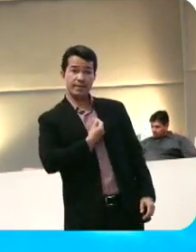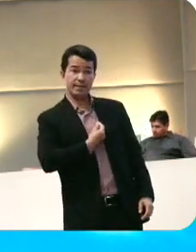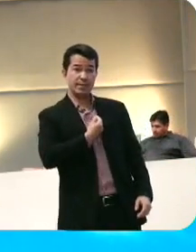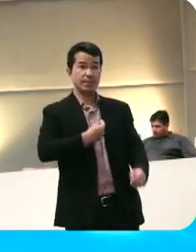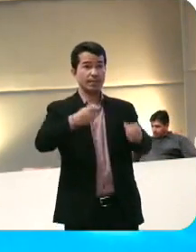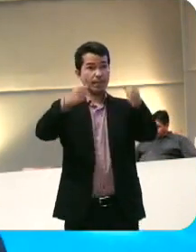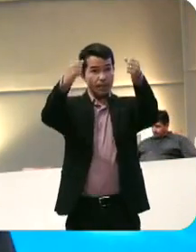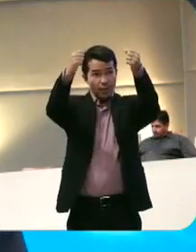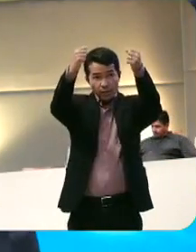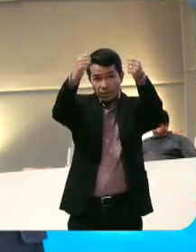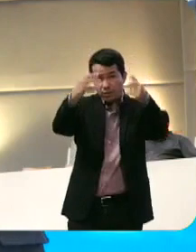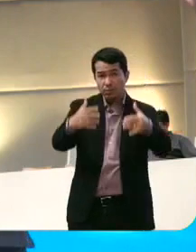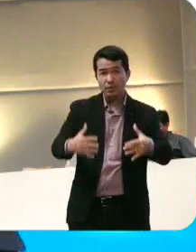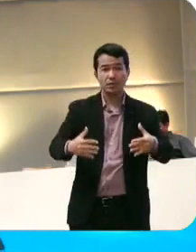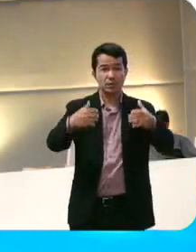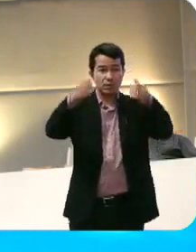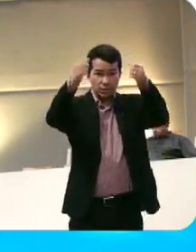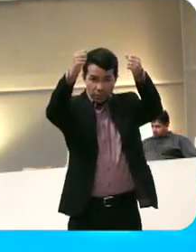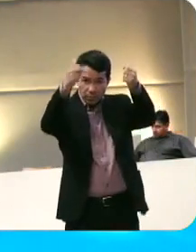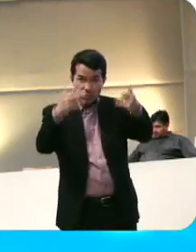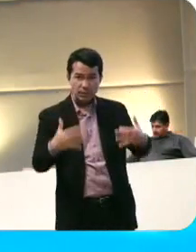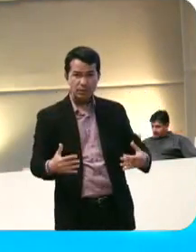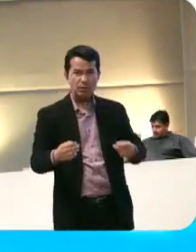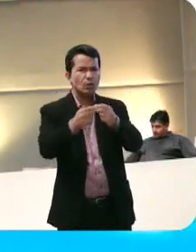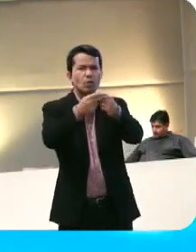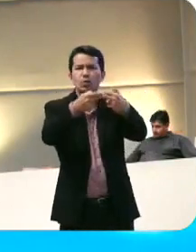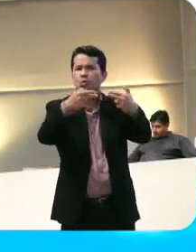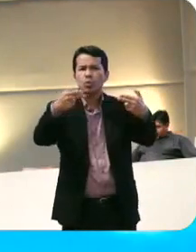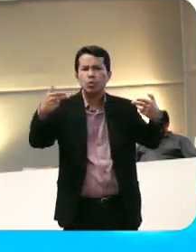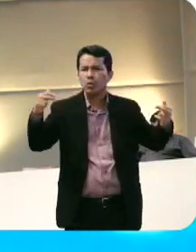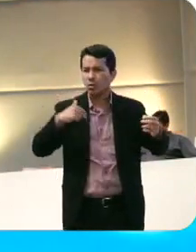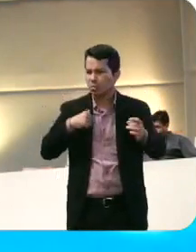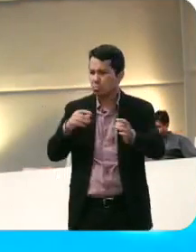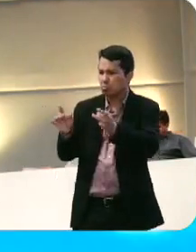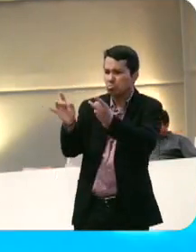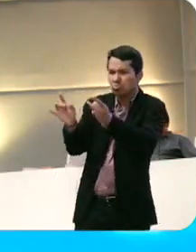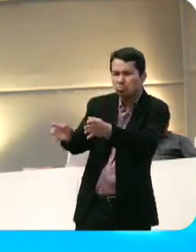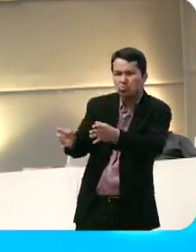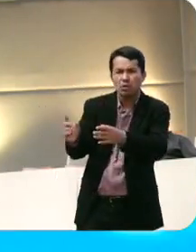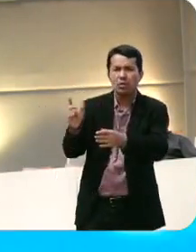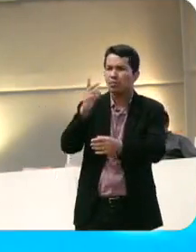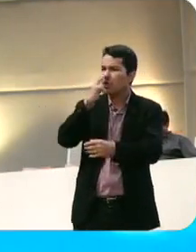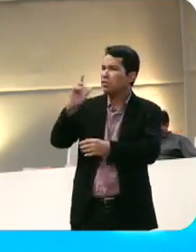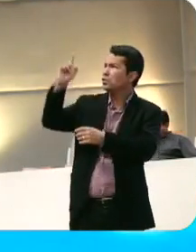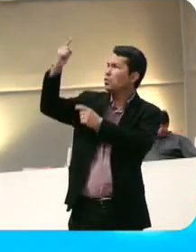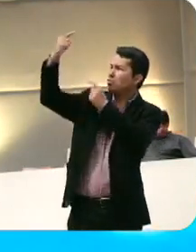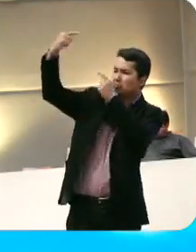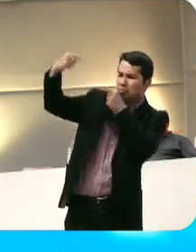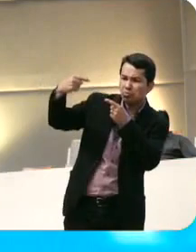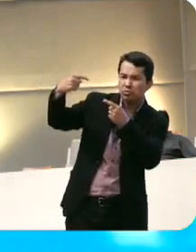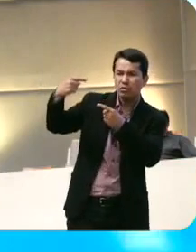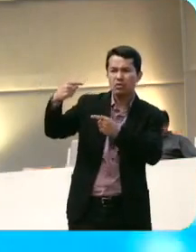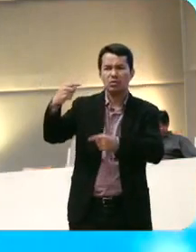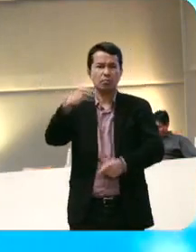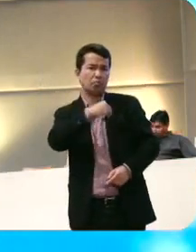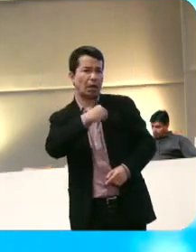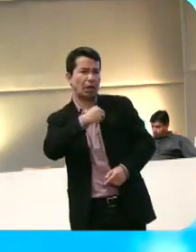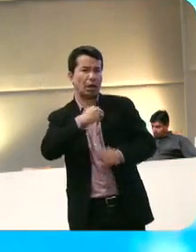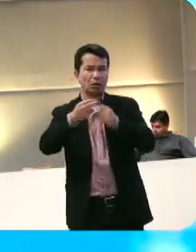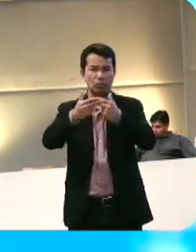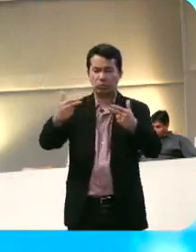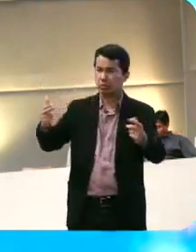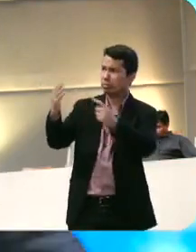Ia me mostrando coisas que eu tinha deixado no meio do caminho. Ia me confrontando, ia mostrando pecados, coisas que eu não estava